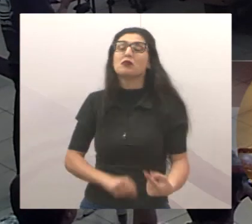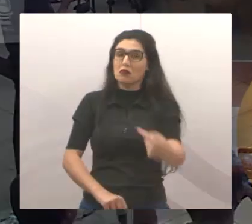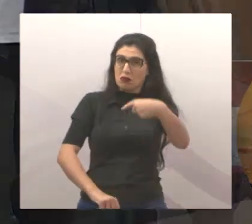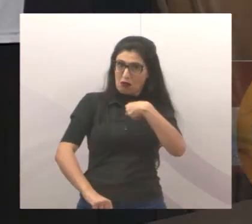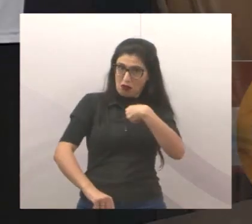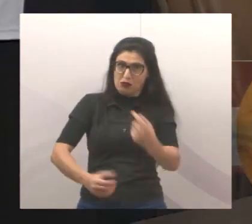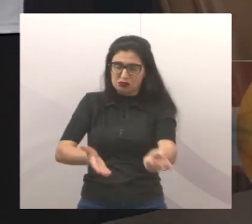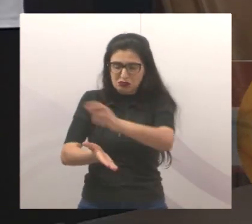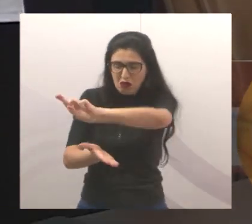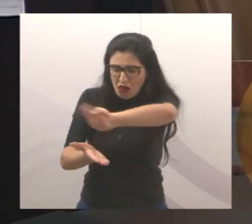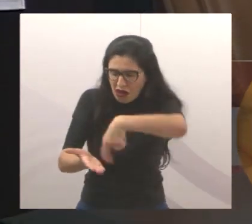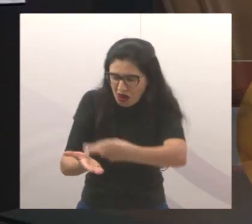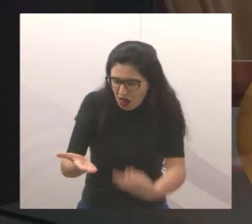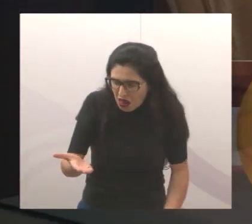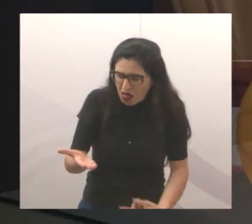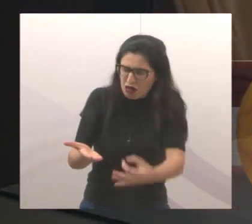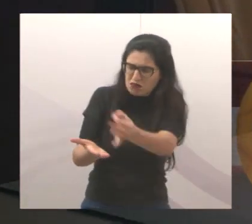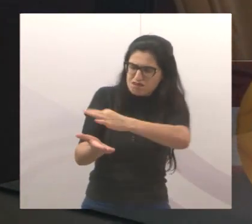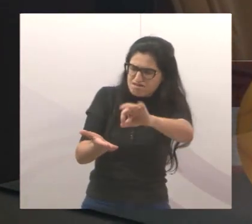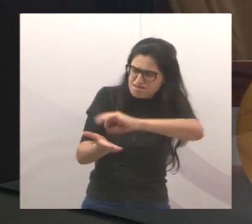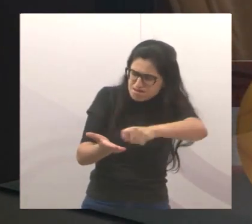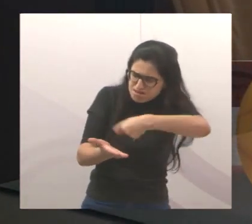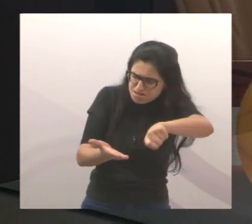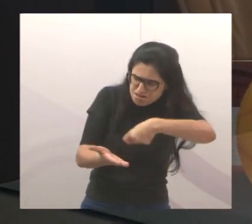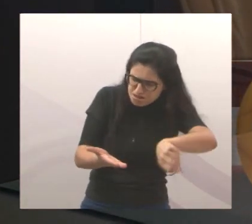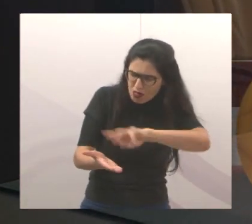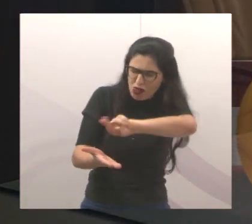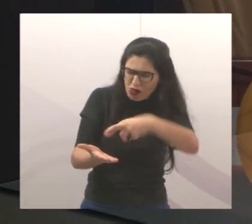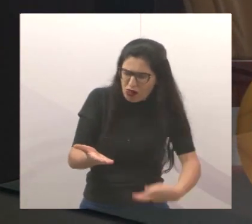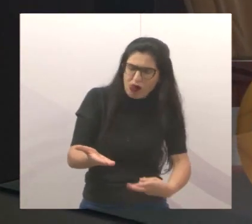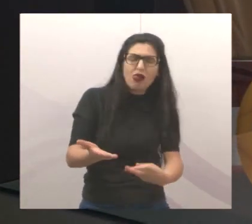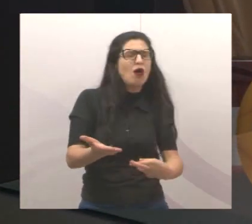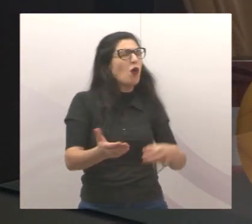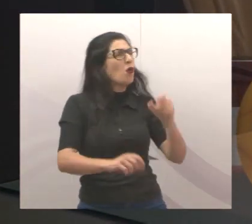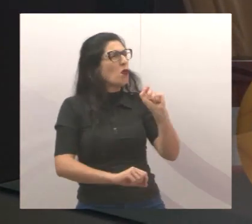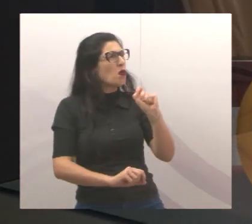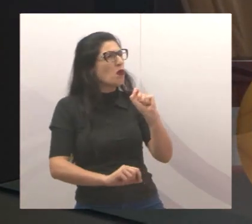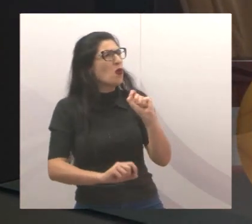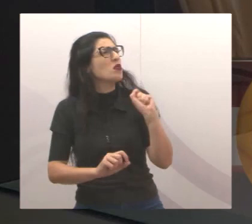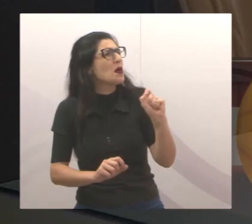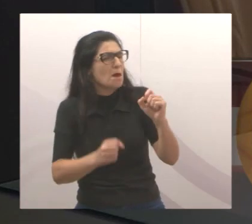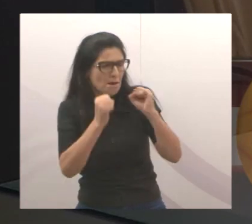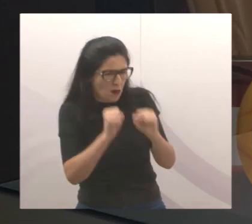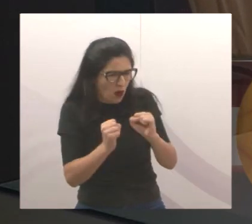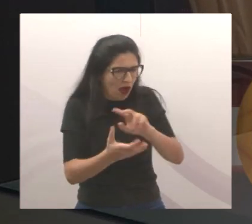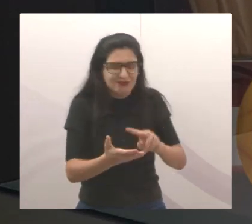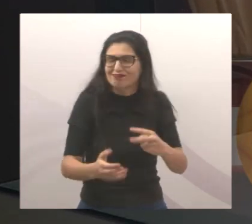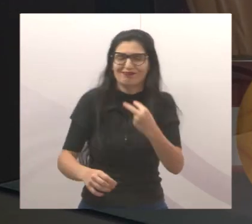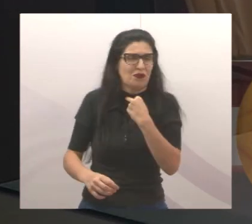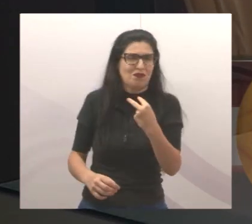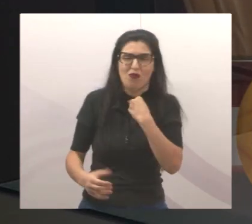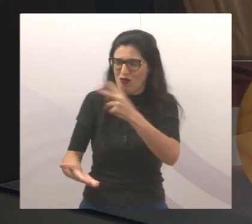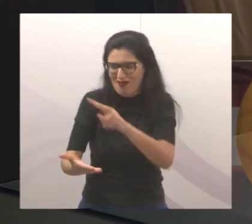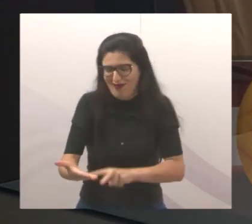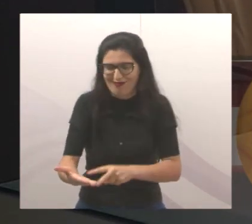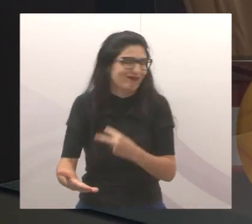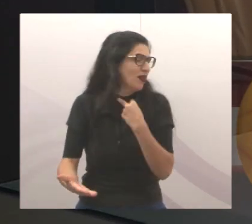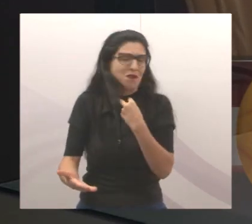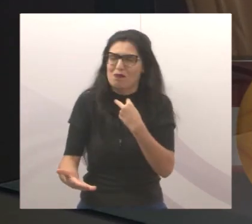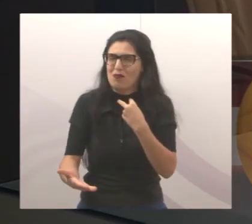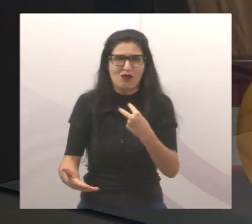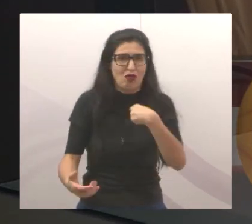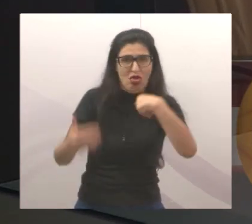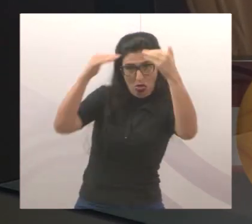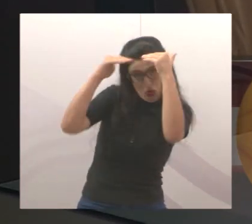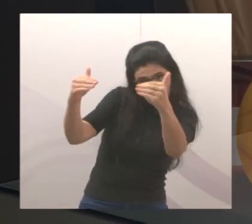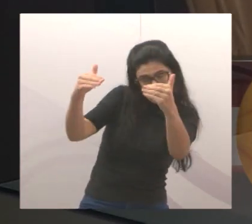um relatório do que eu poderia discursar, mas já foi falado que não pode, então vamos respeitar. Mas meu